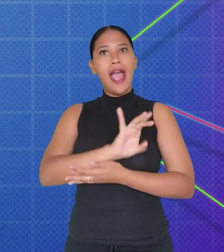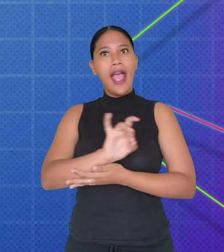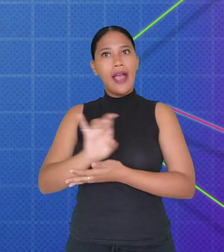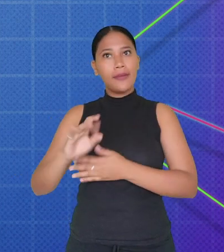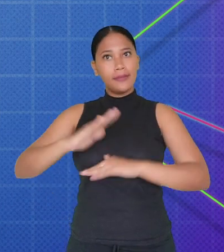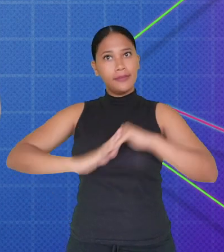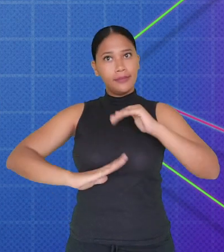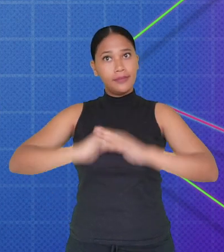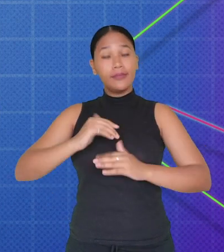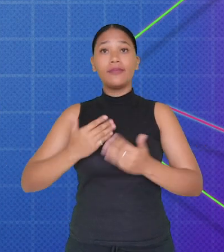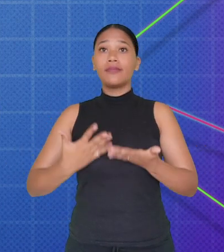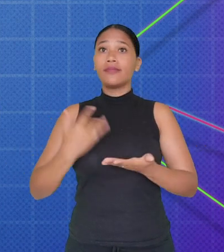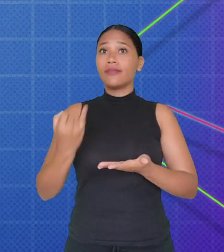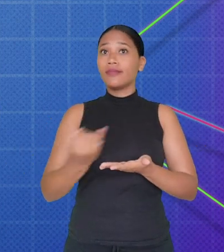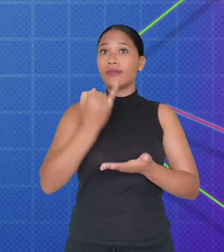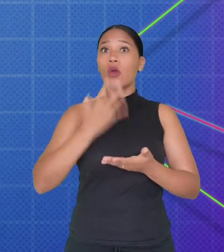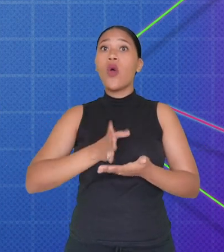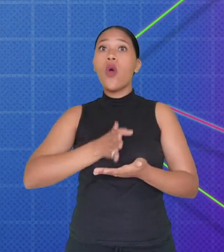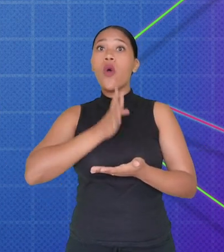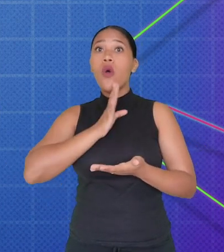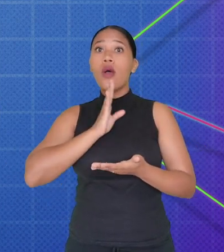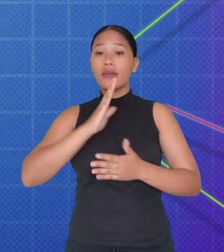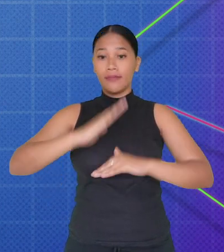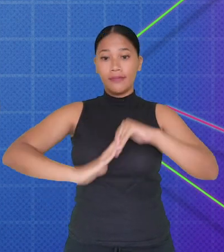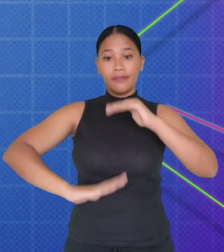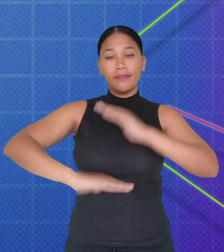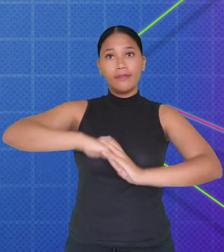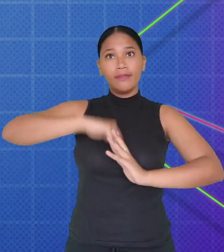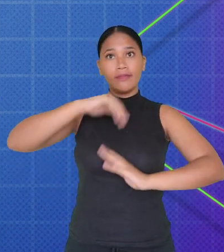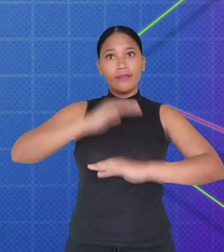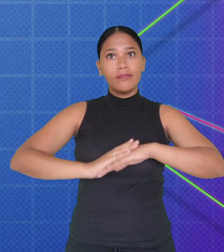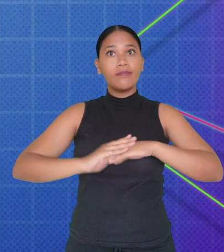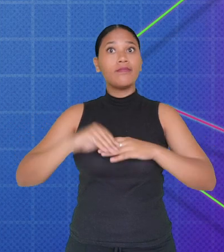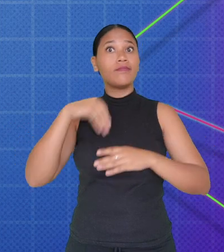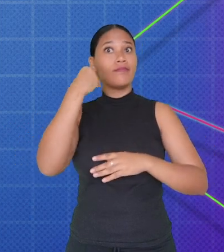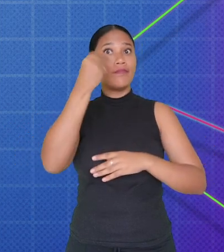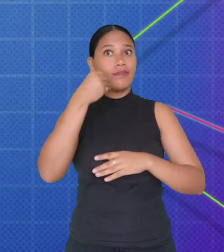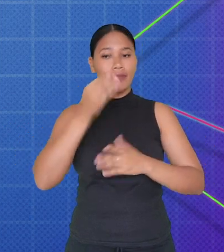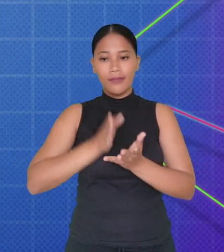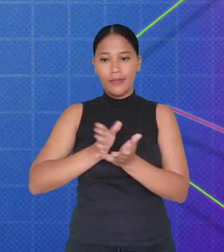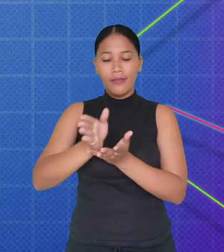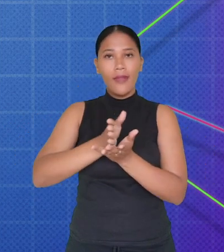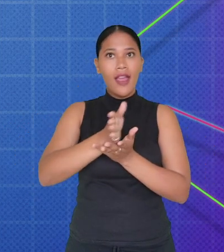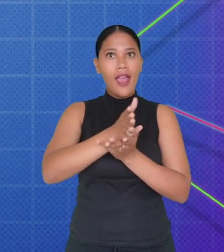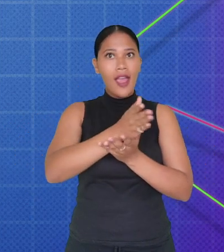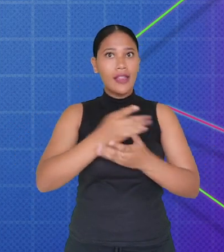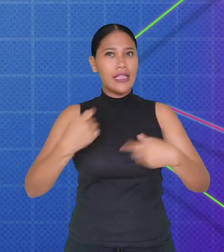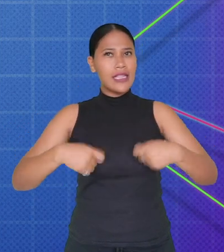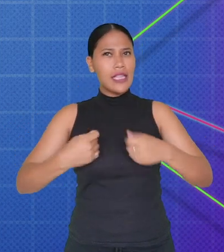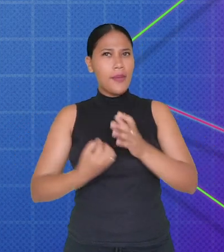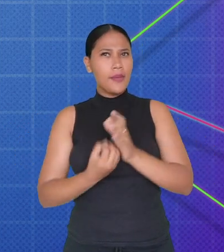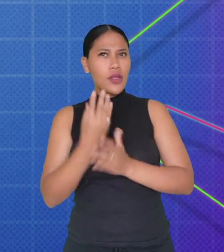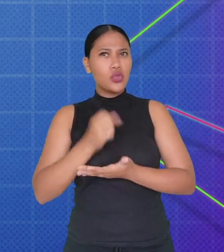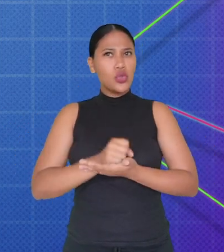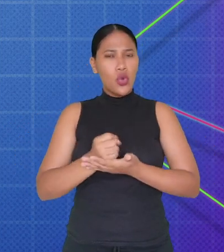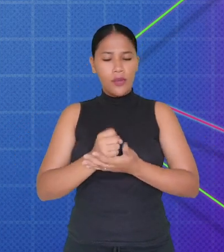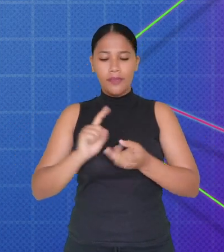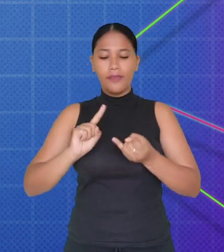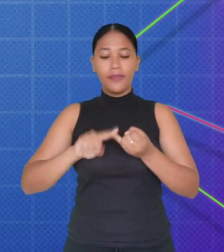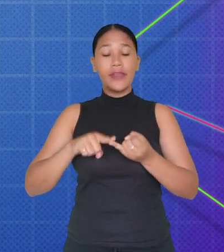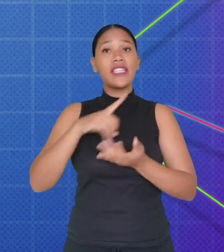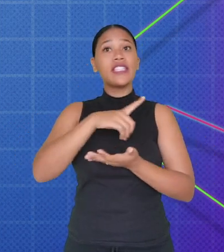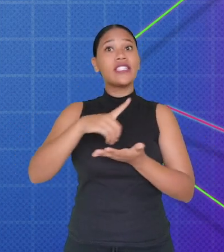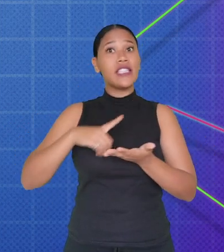de cada membro E para isso é importante conhecer suas habilidades e experiência as áreas necessárias para a criação de um jogo